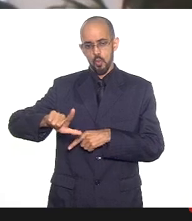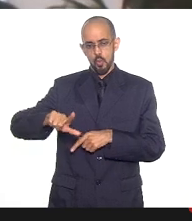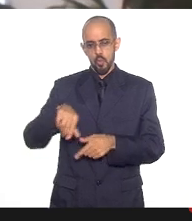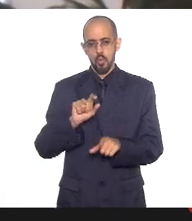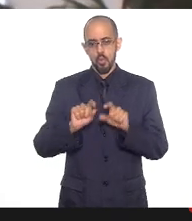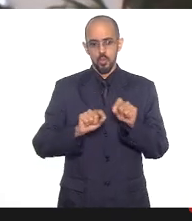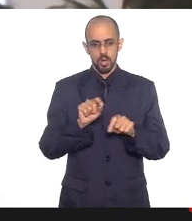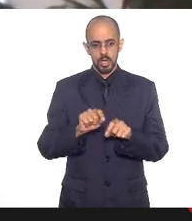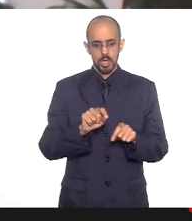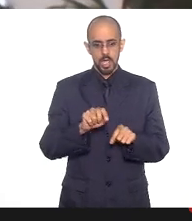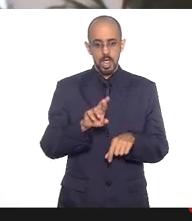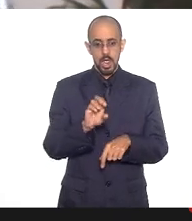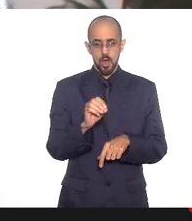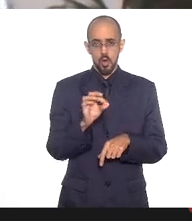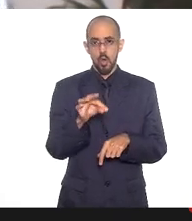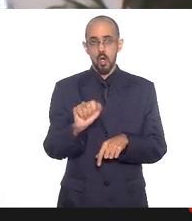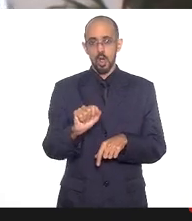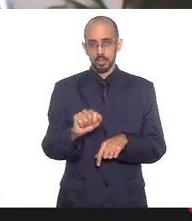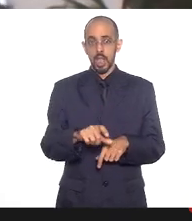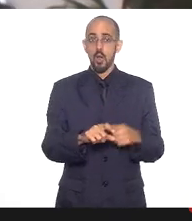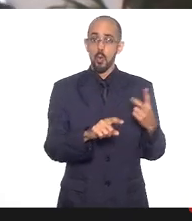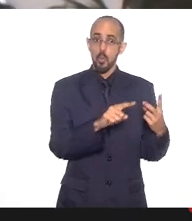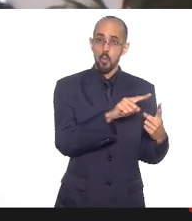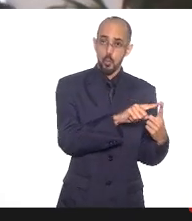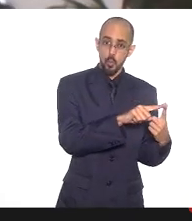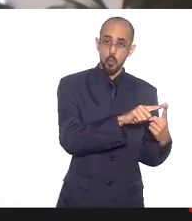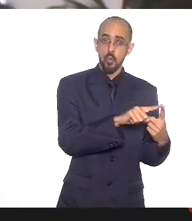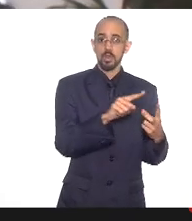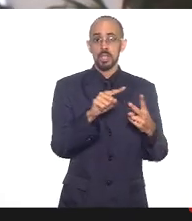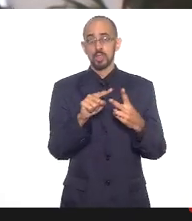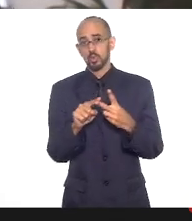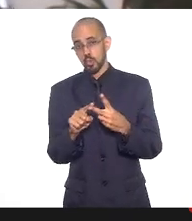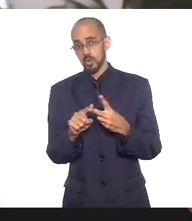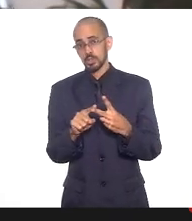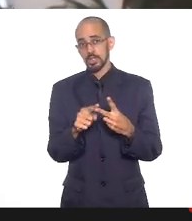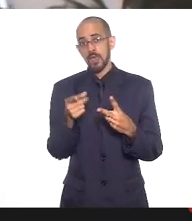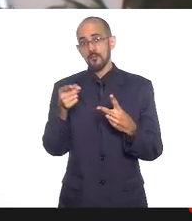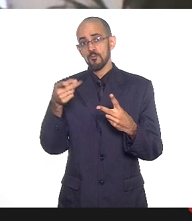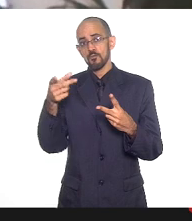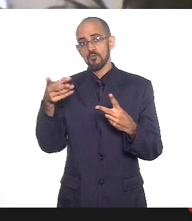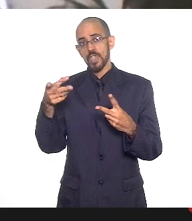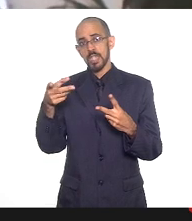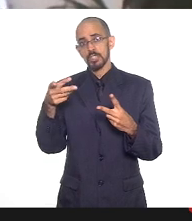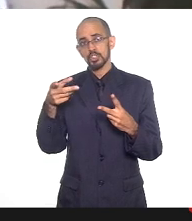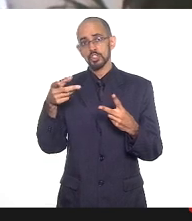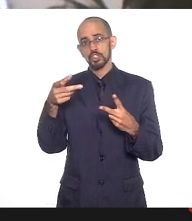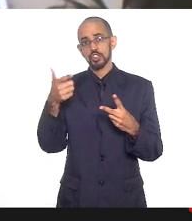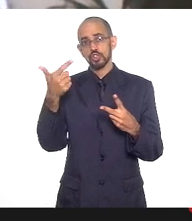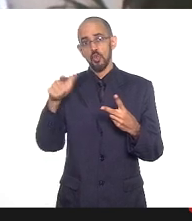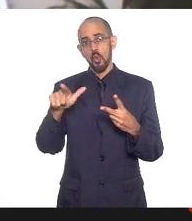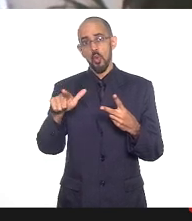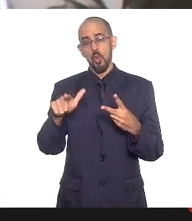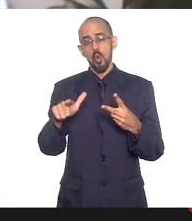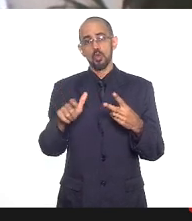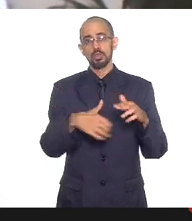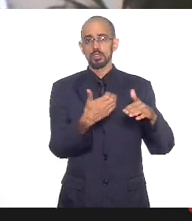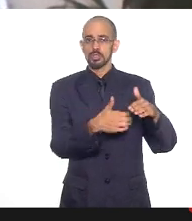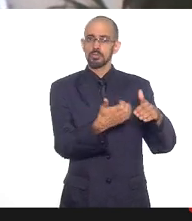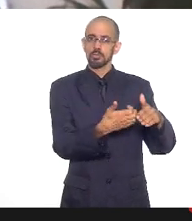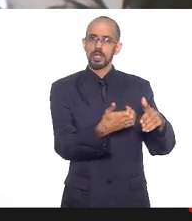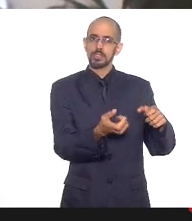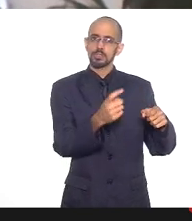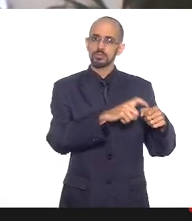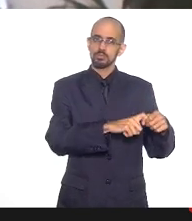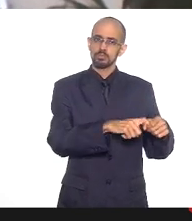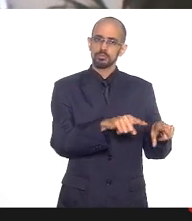tanto a Rota 1 quanto a Rota 2, eles exportam também gás de outros consórcios, nomeadamente, eu posso